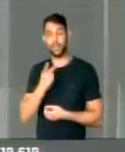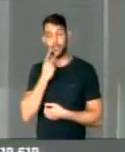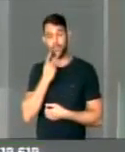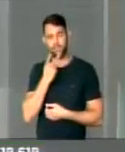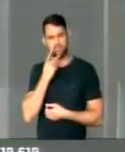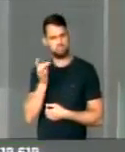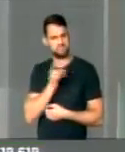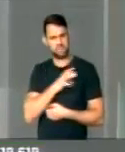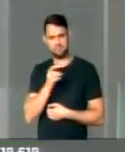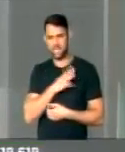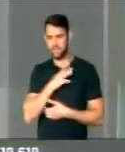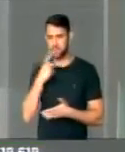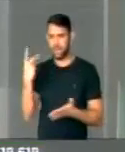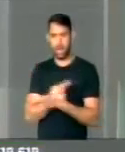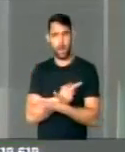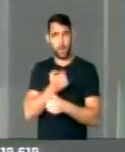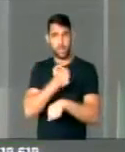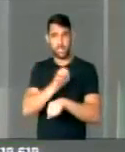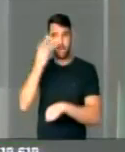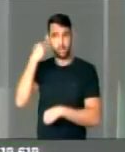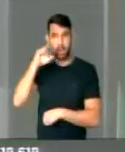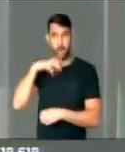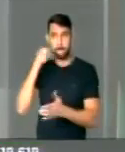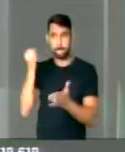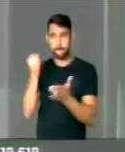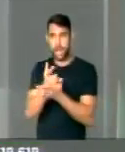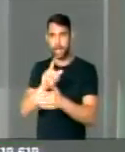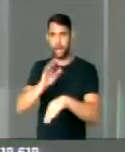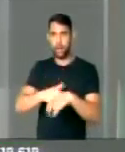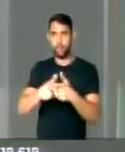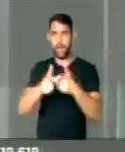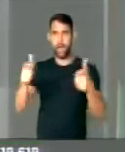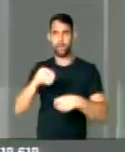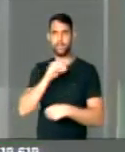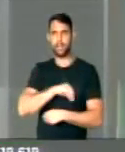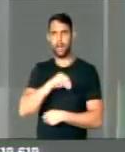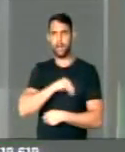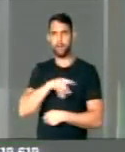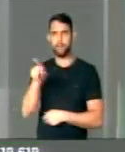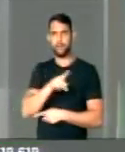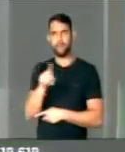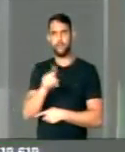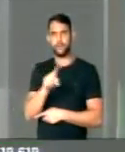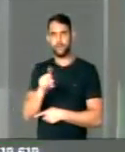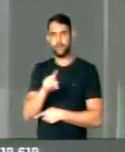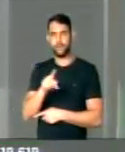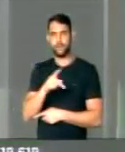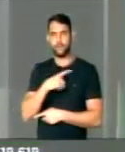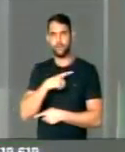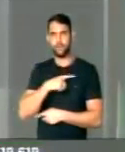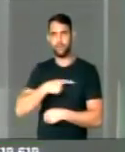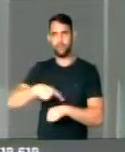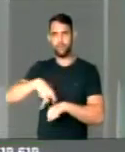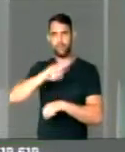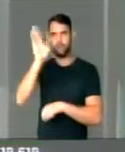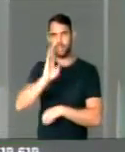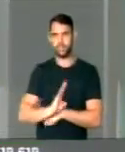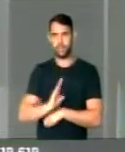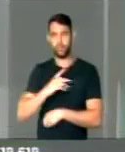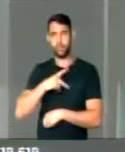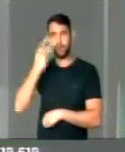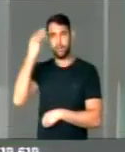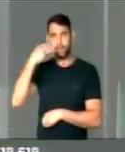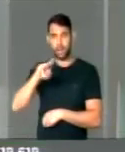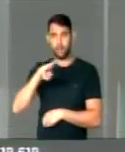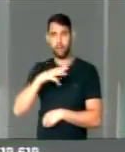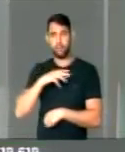Digo sem medo de errar, o Maranhão paga o maior salário para professor do país. O